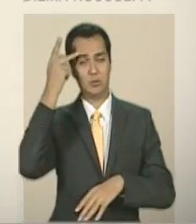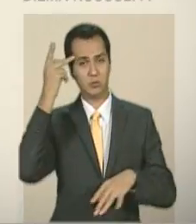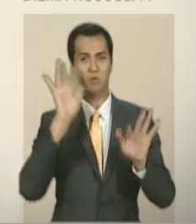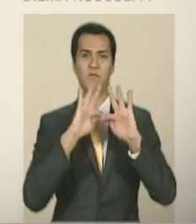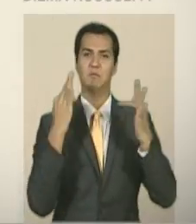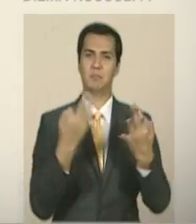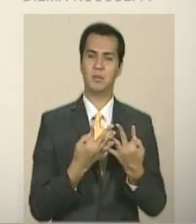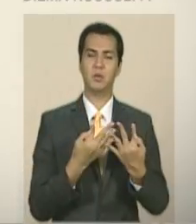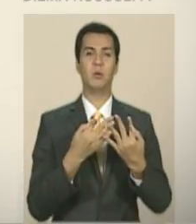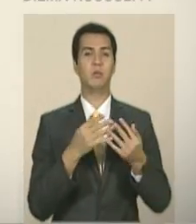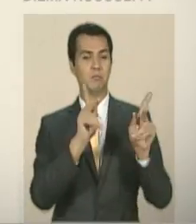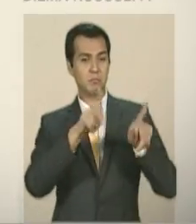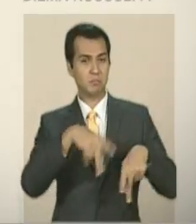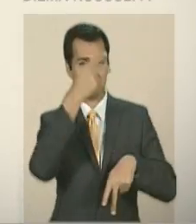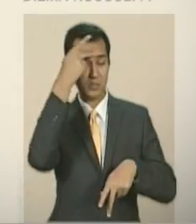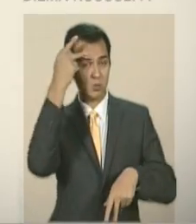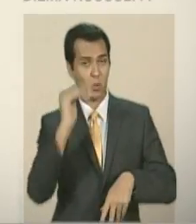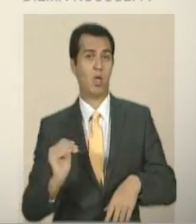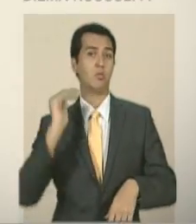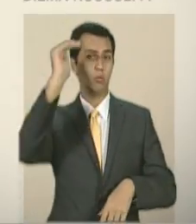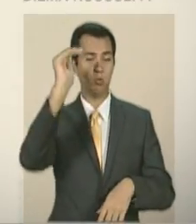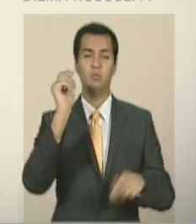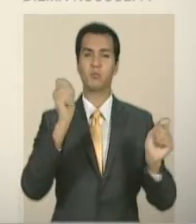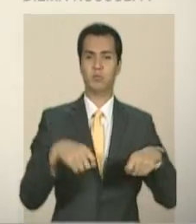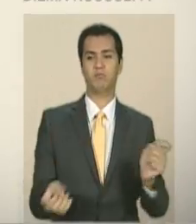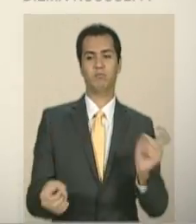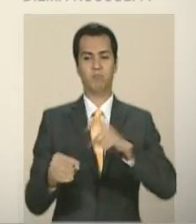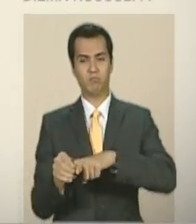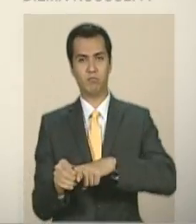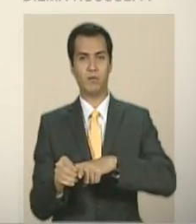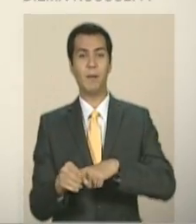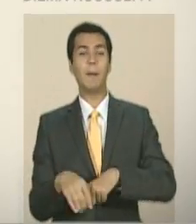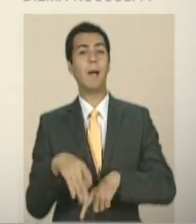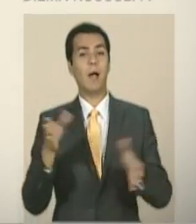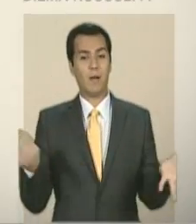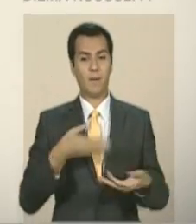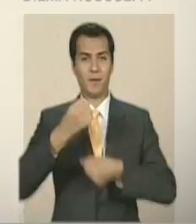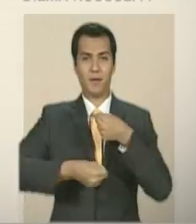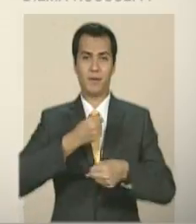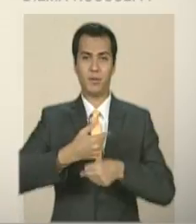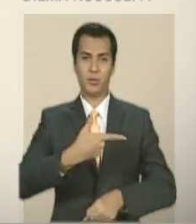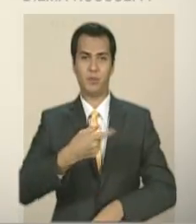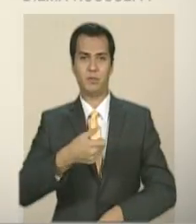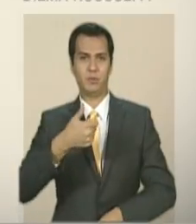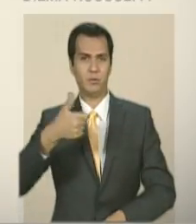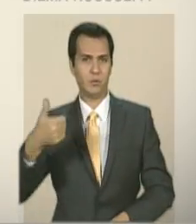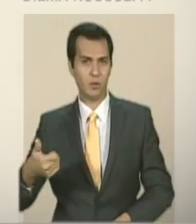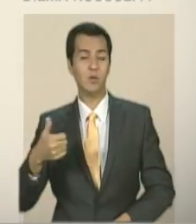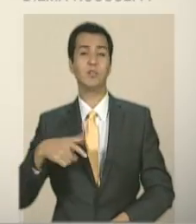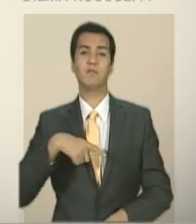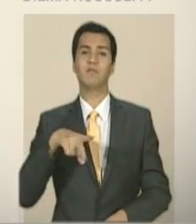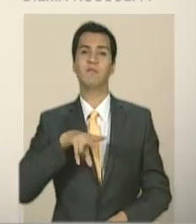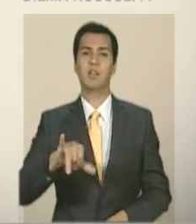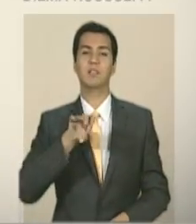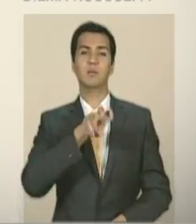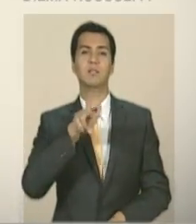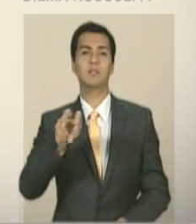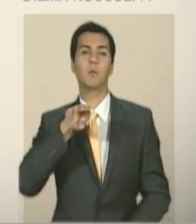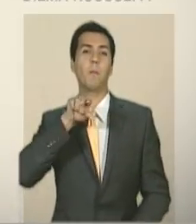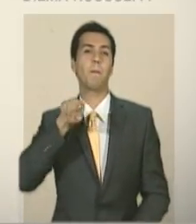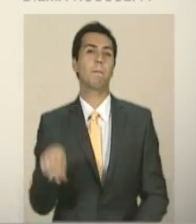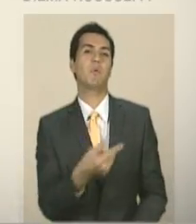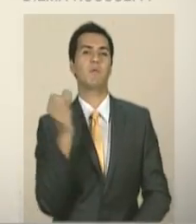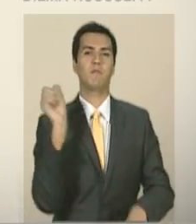neste ano Luciano teremos para os beneficiários do Brasil sem miséria 55 mil vagas nos